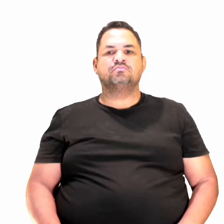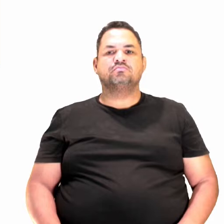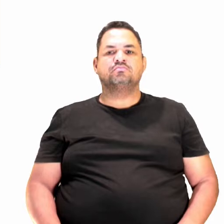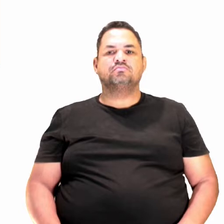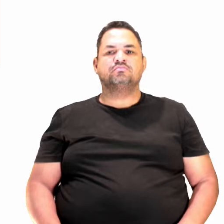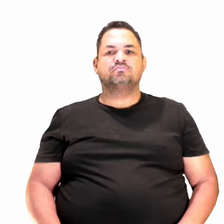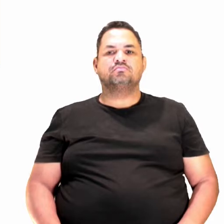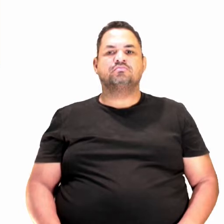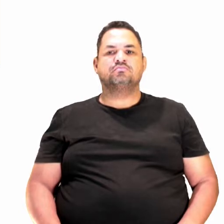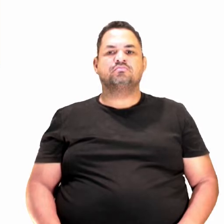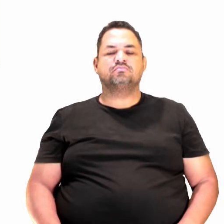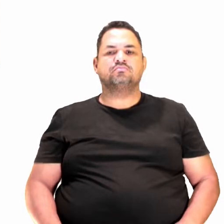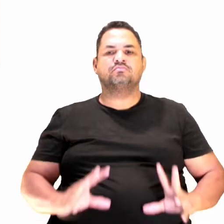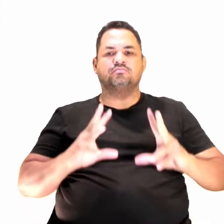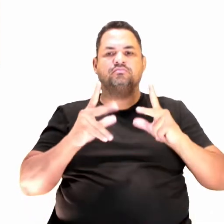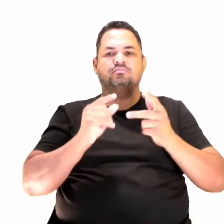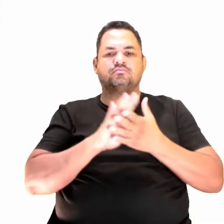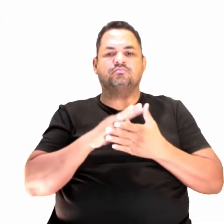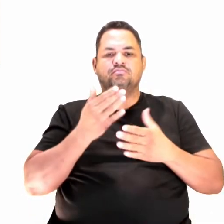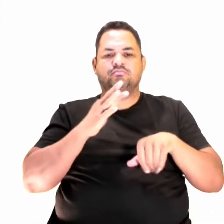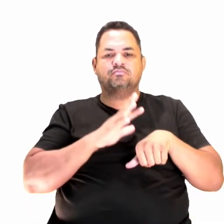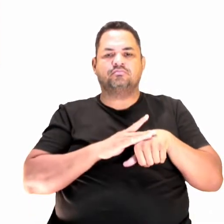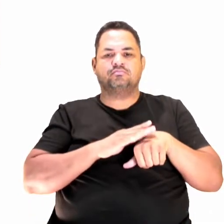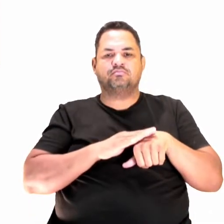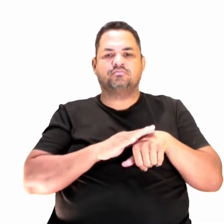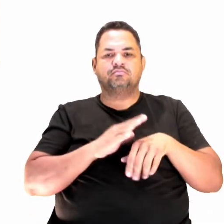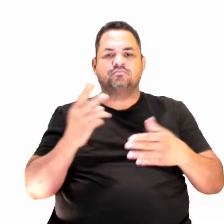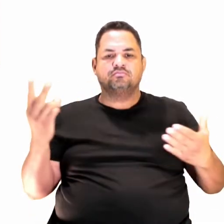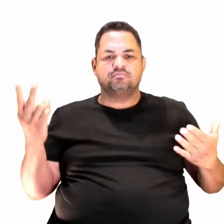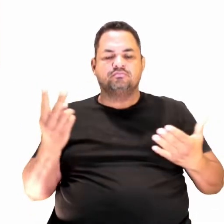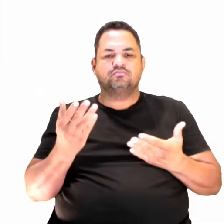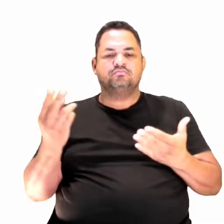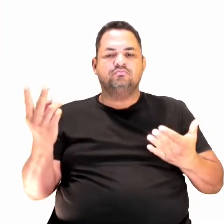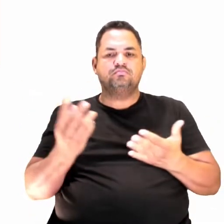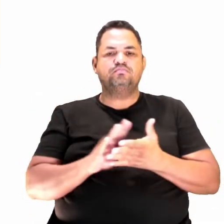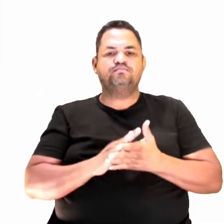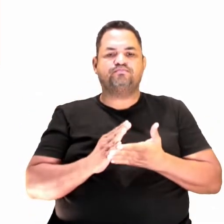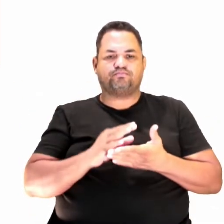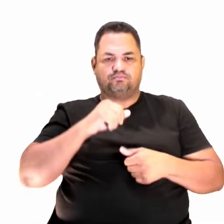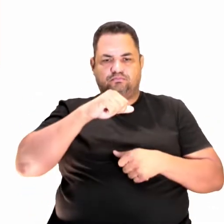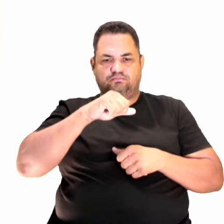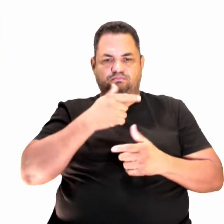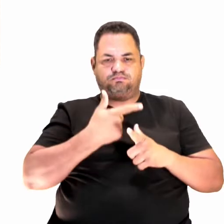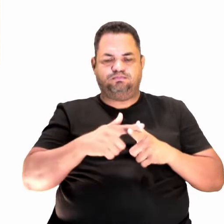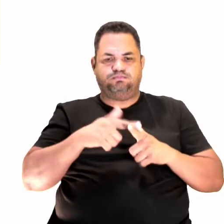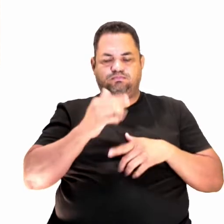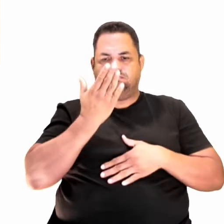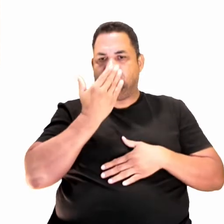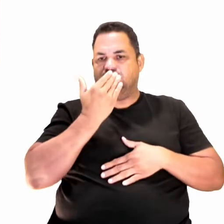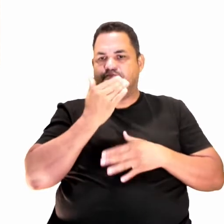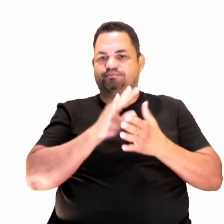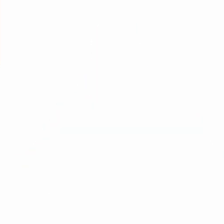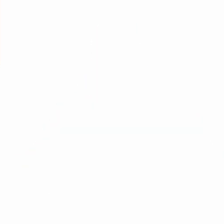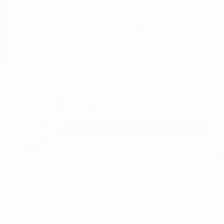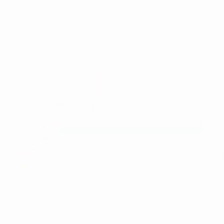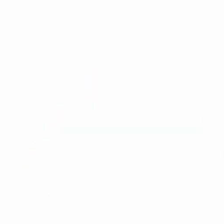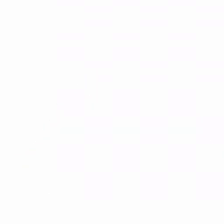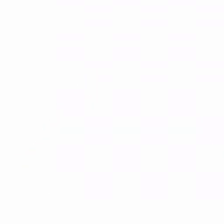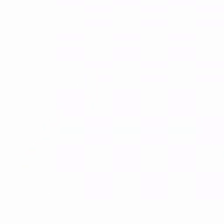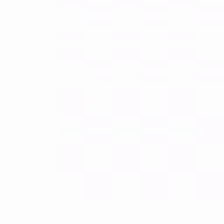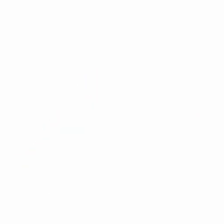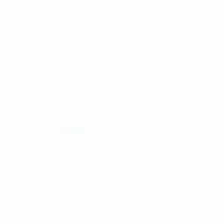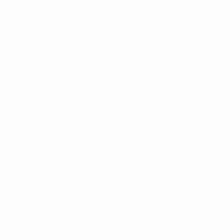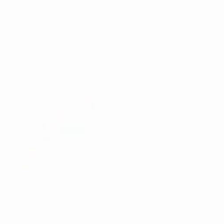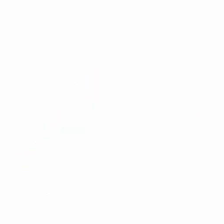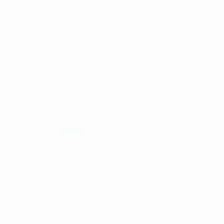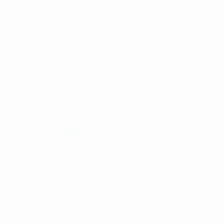sobre tudo, todas essas situações, essas eating disorders, que foram 4, e